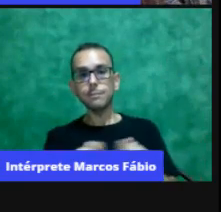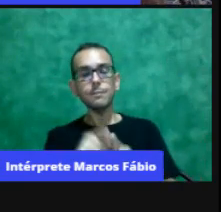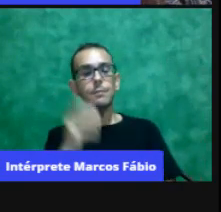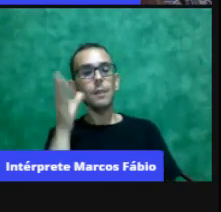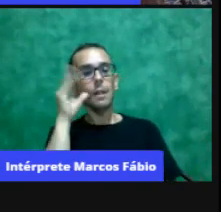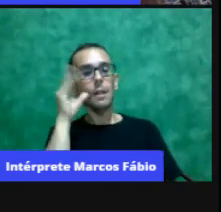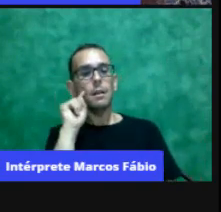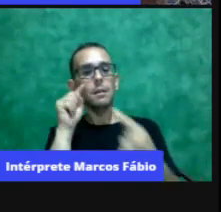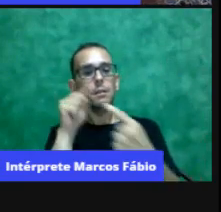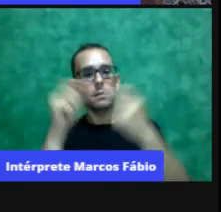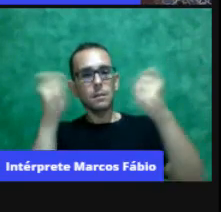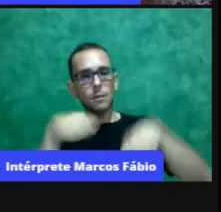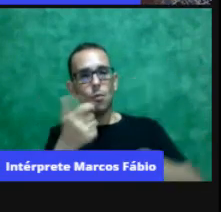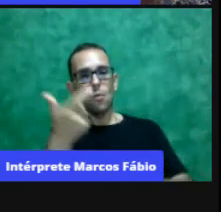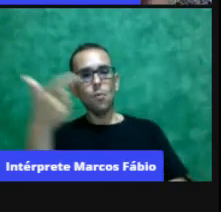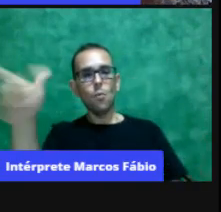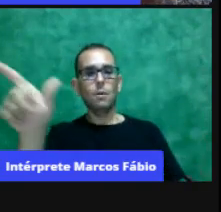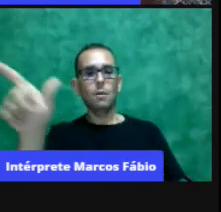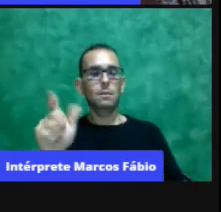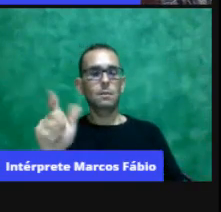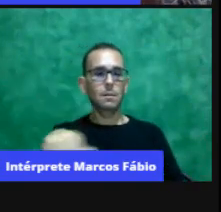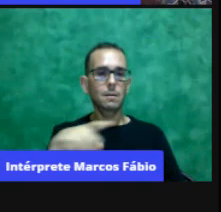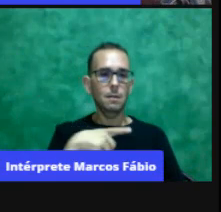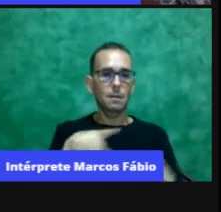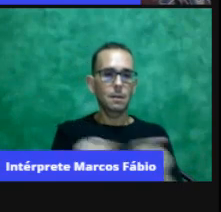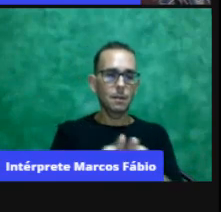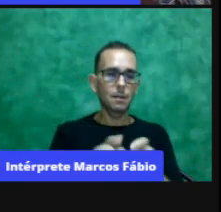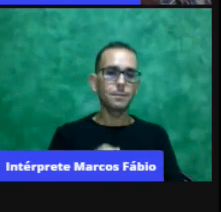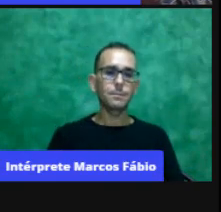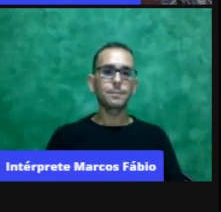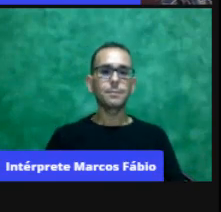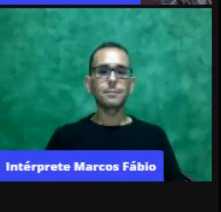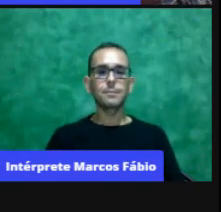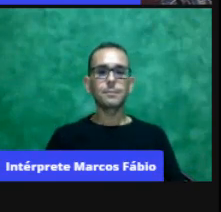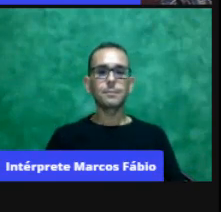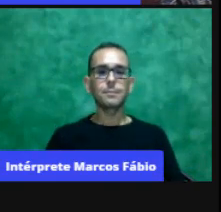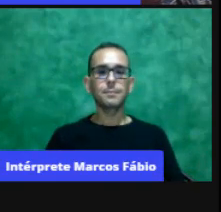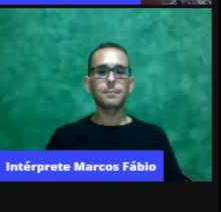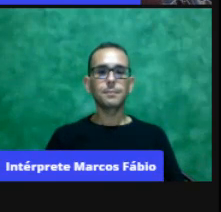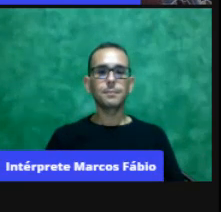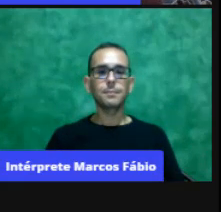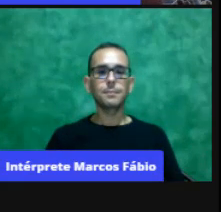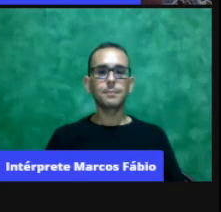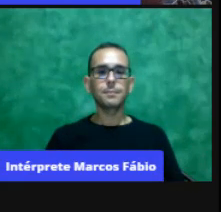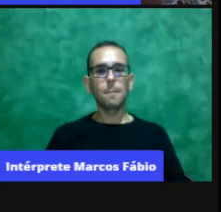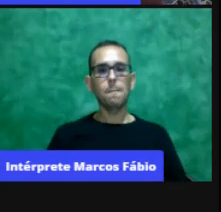interessante mostrar esse outro lado também para vocês. Vamos para o próximo?